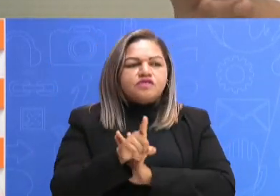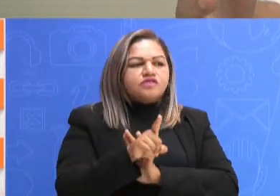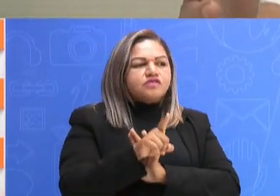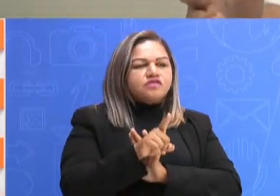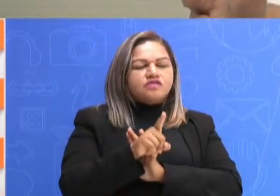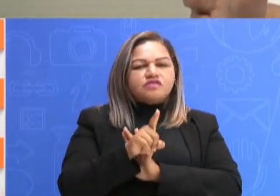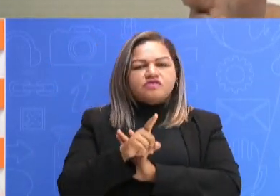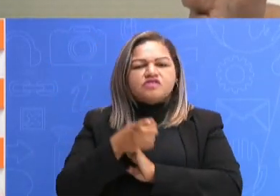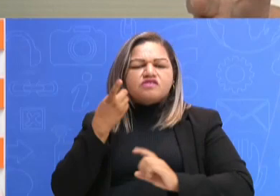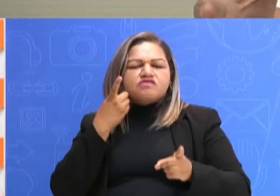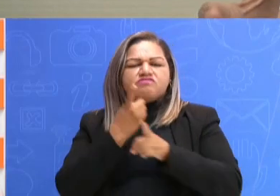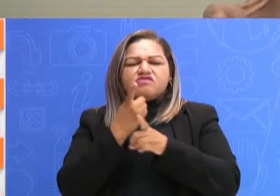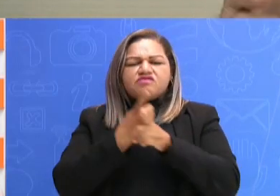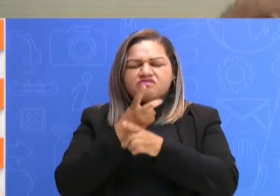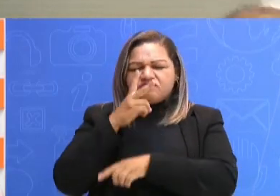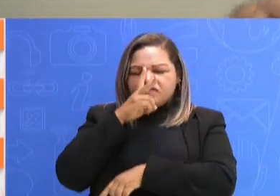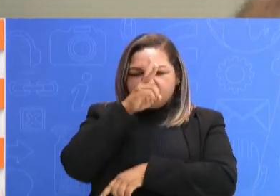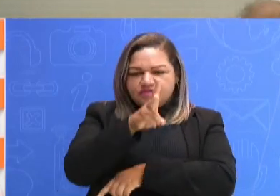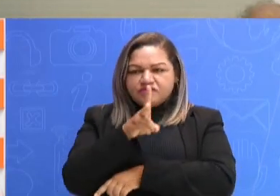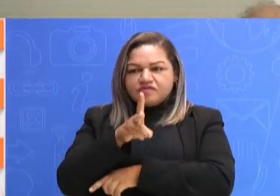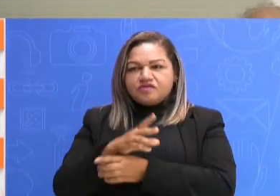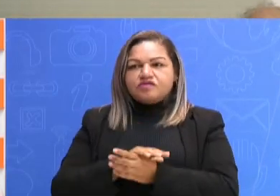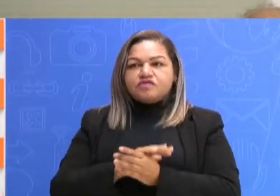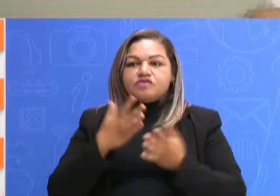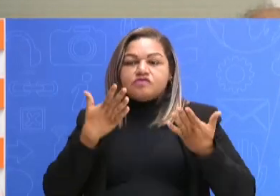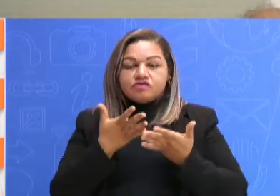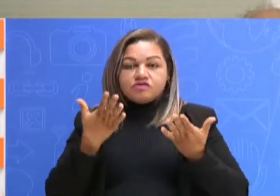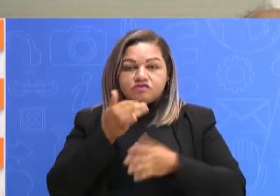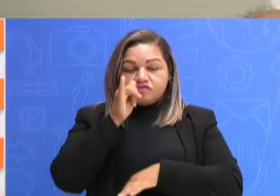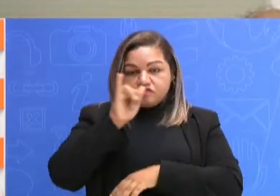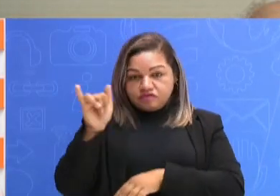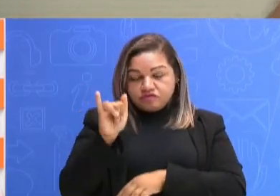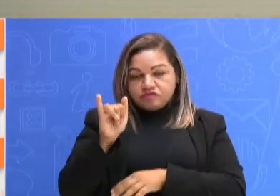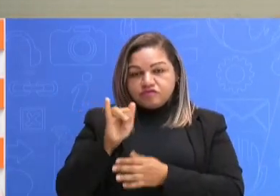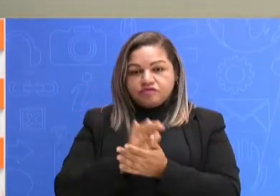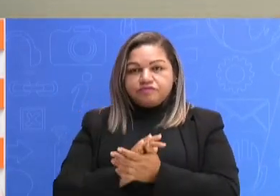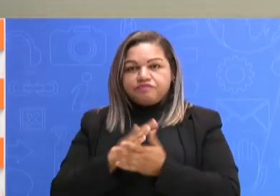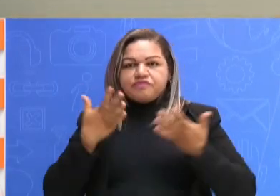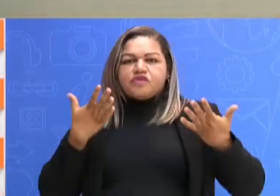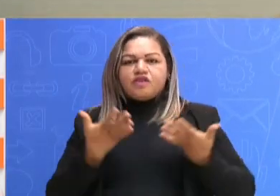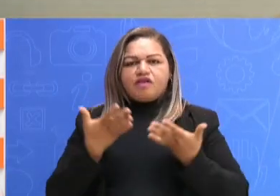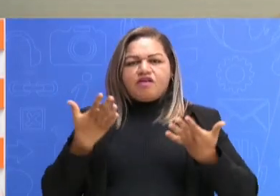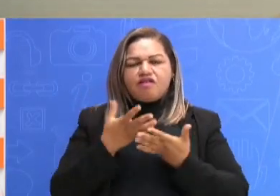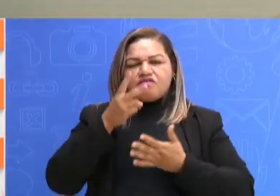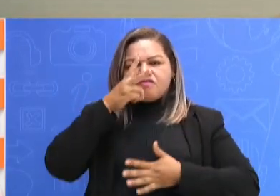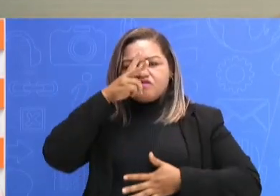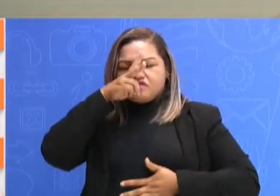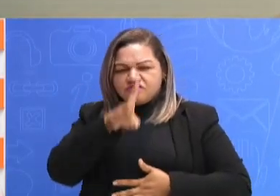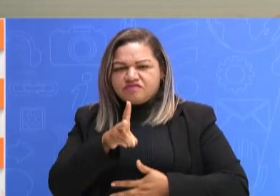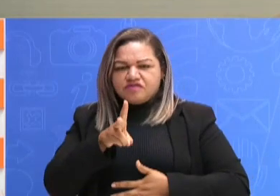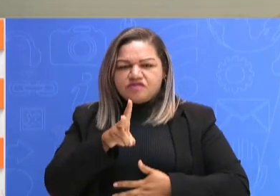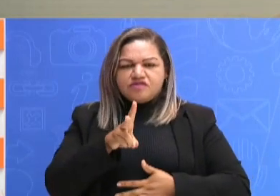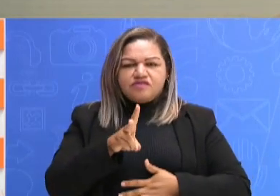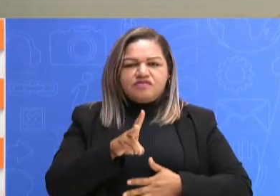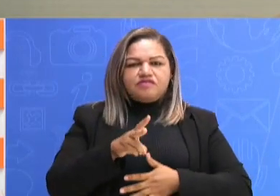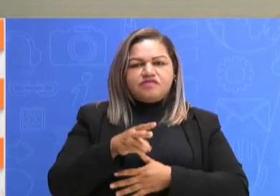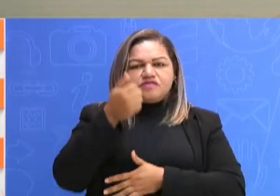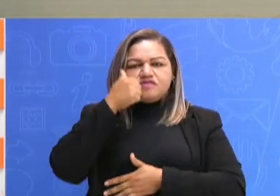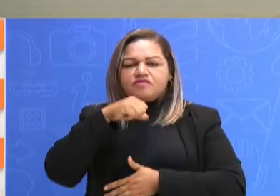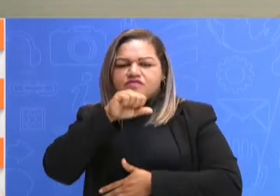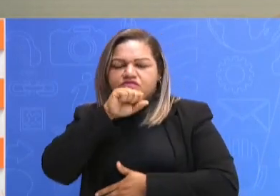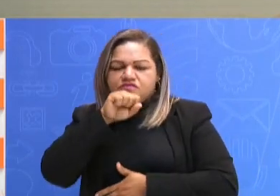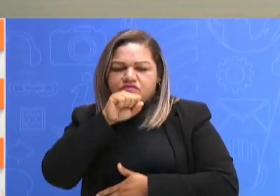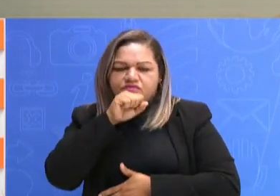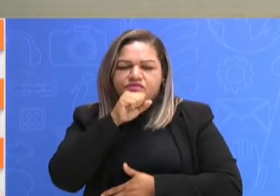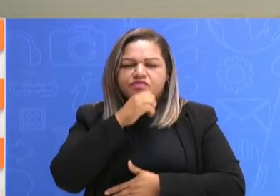de onde encontrava tantas forças. E hoje eu digo justamente o seguinte, que hoje a força que eu dizia vem da minha mãe, e é verdade,